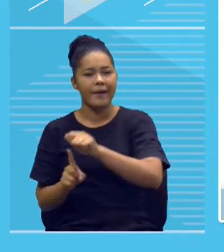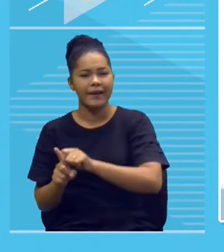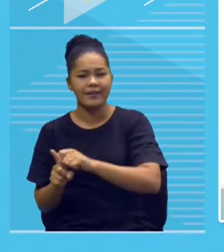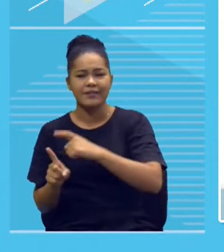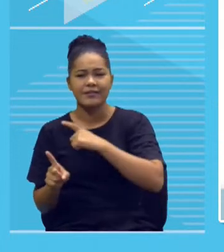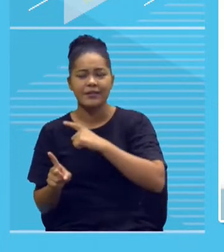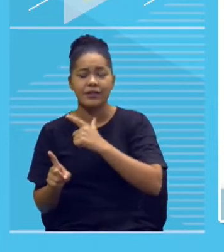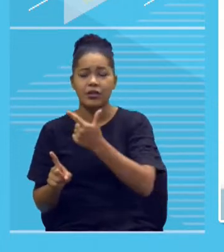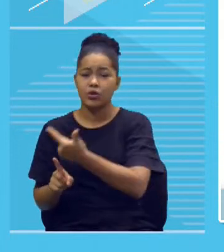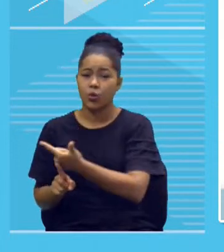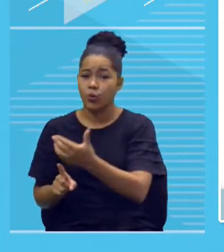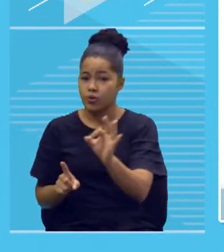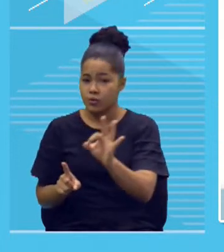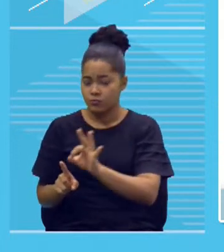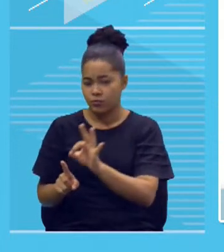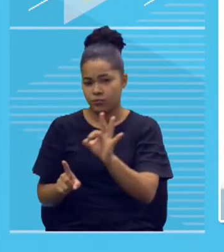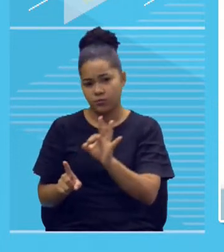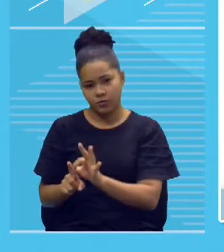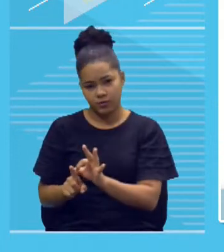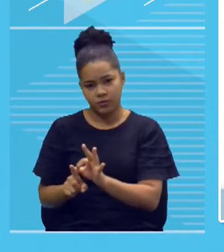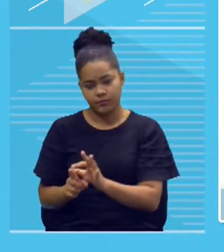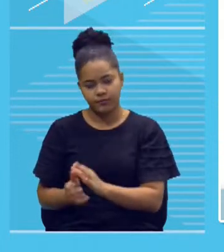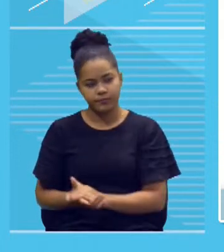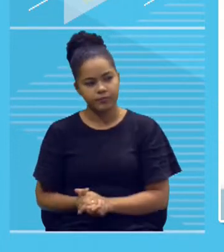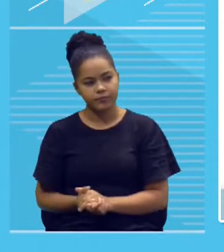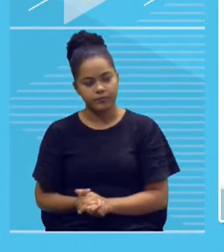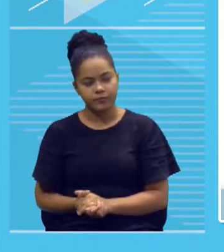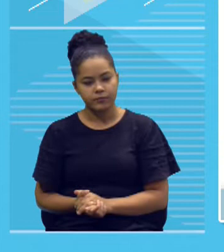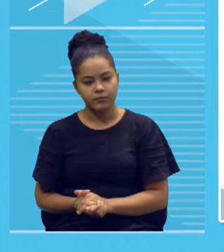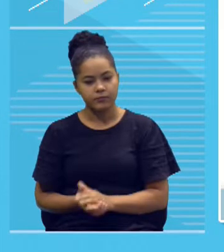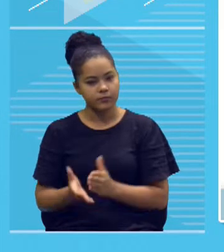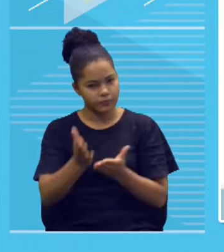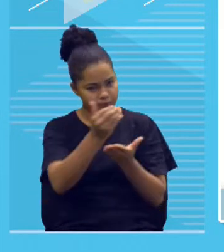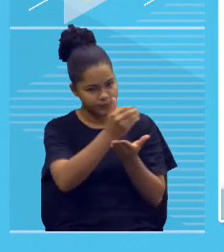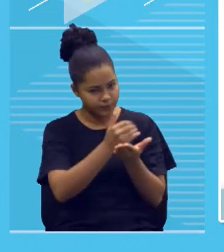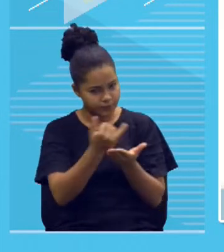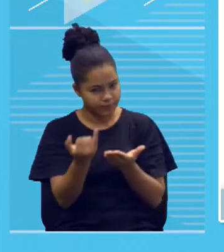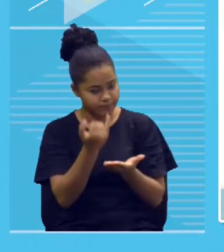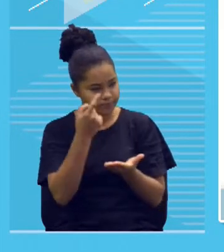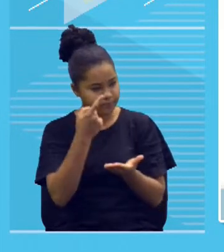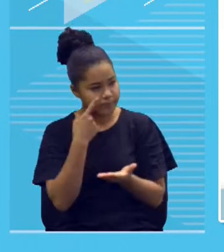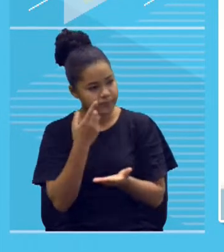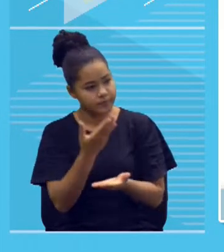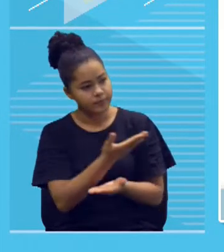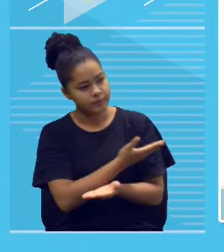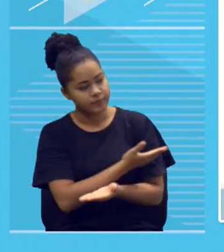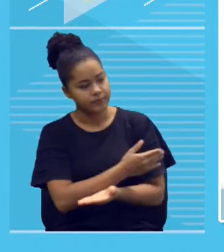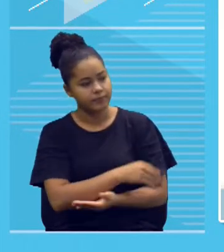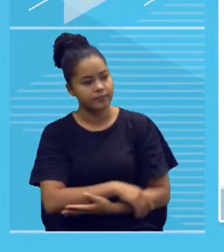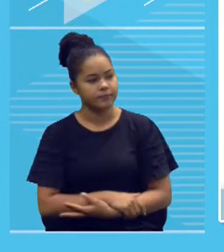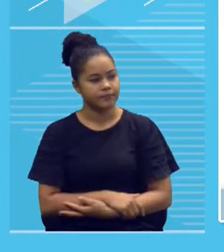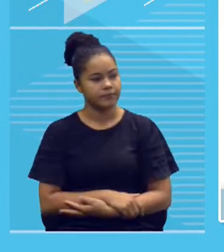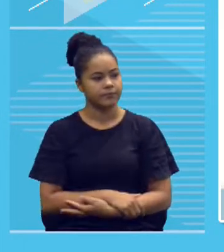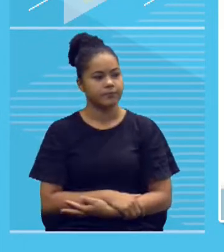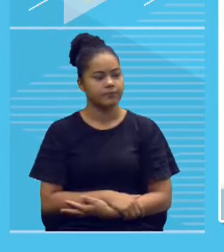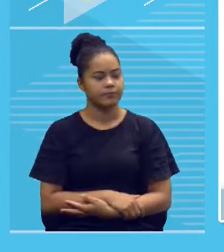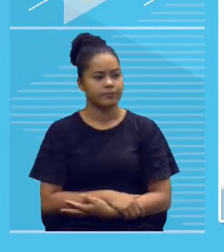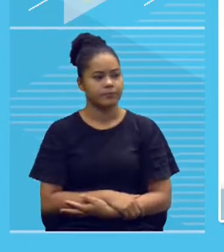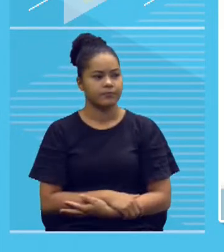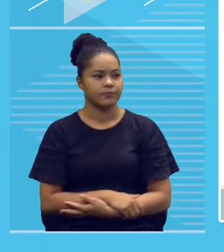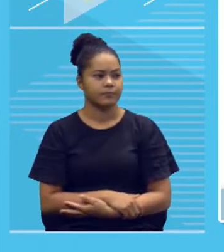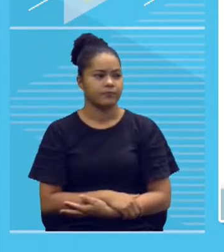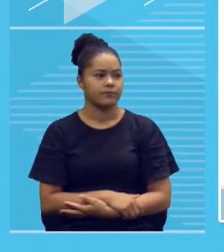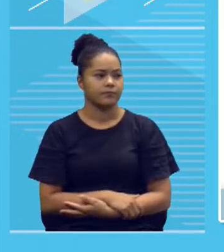ao mês professores já me deu duas informações importantes vou anotar aqui ó os quais foram as